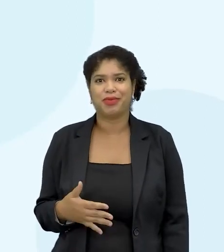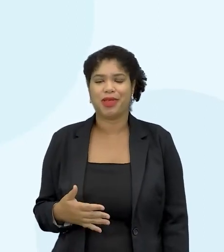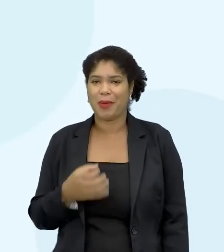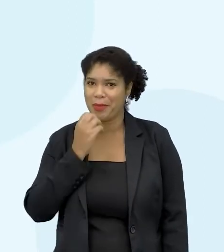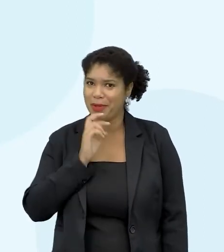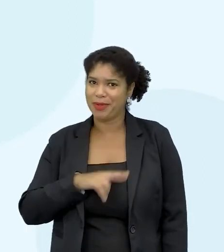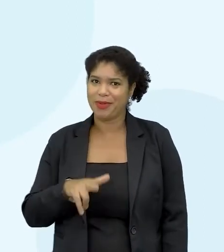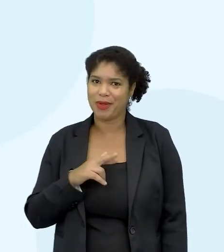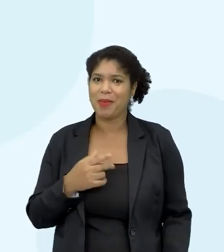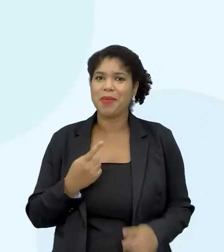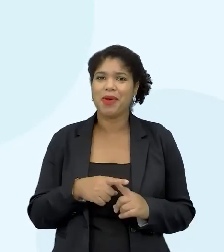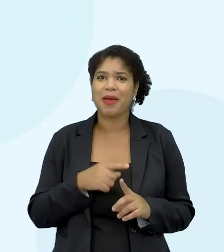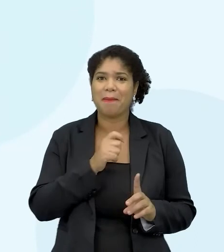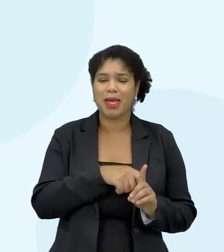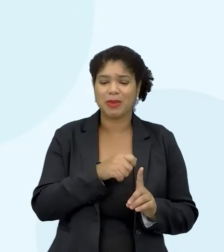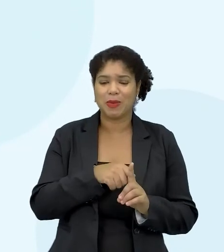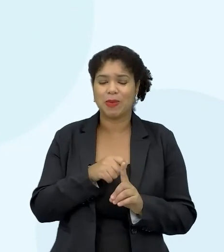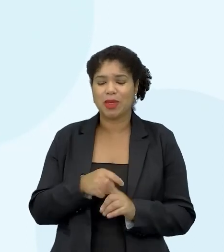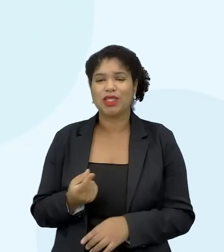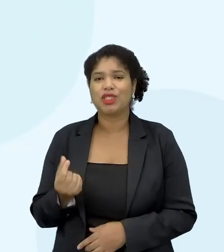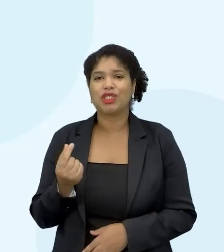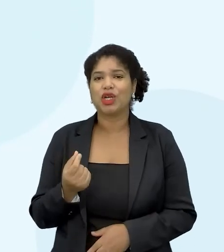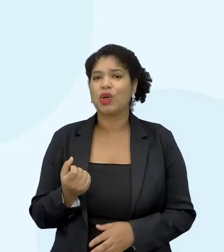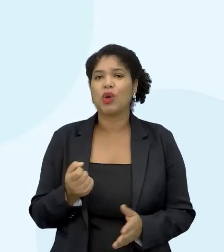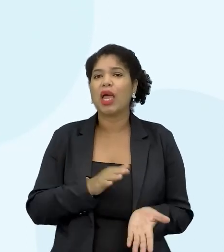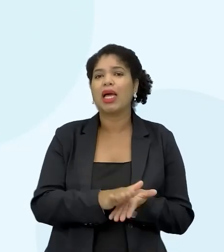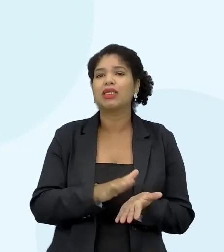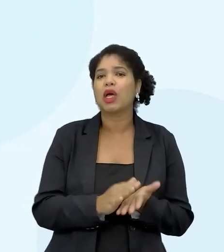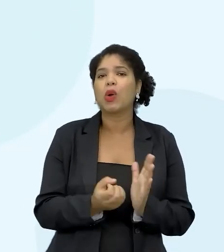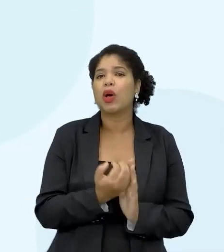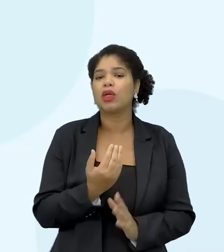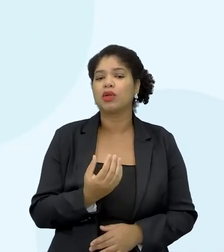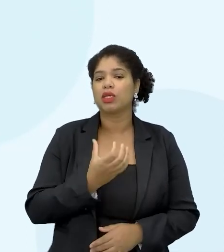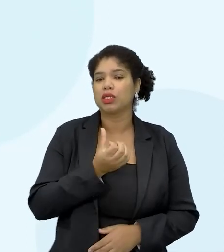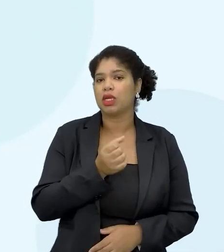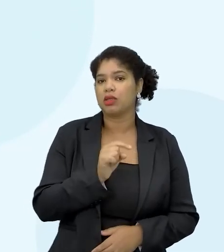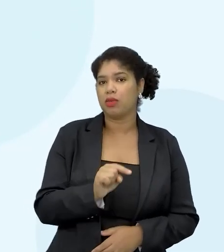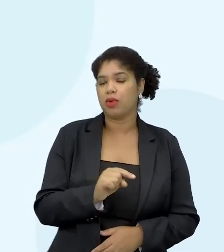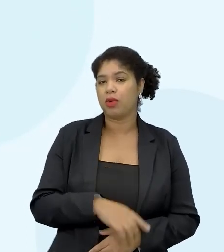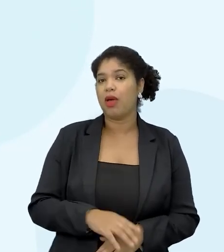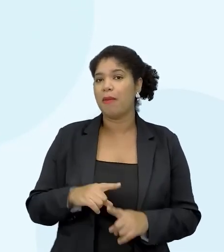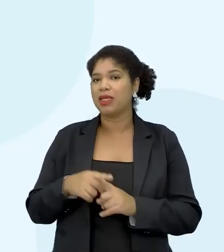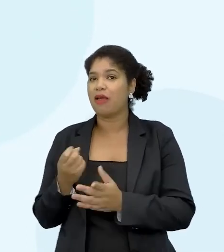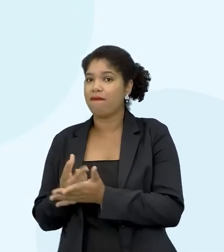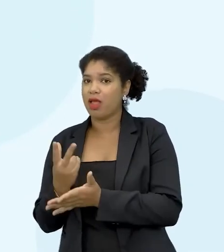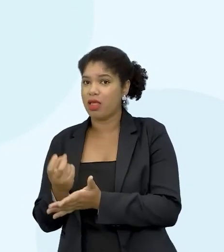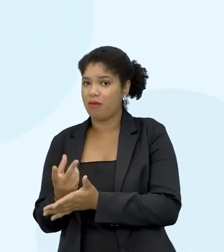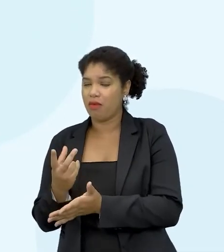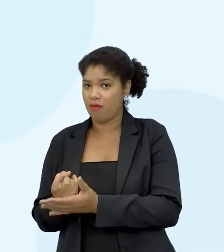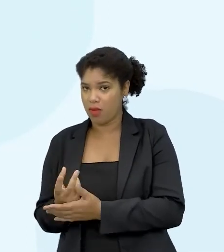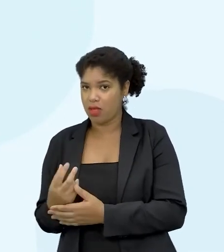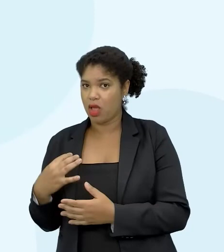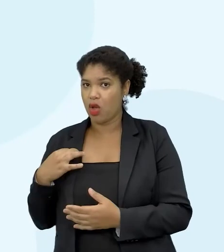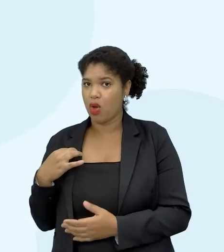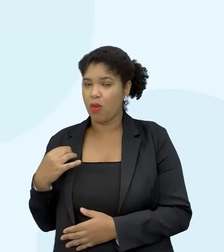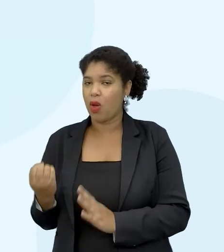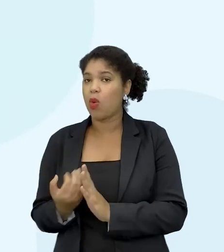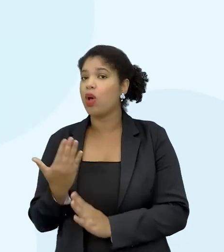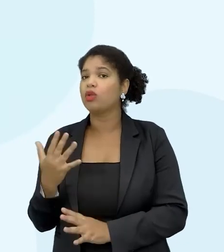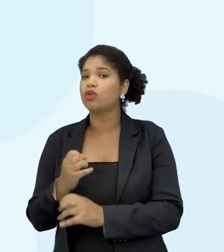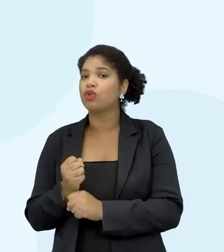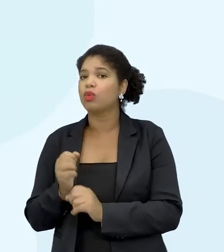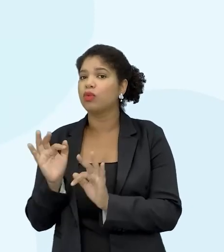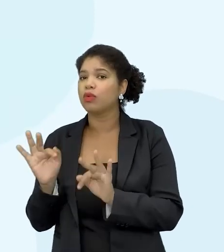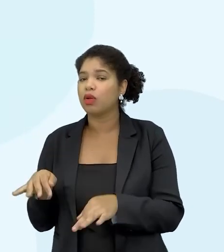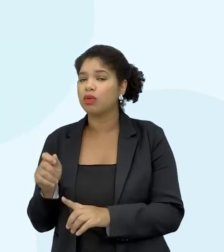Então, existe um momento que é um valor mínimo que você tem que produzir para você começar a ter lucro. O que vai ser o